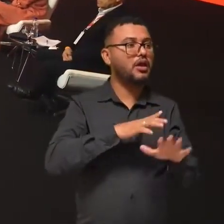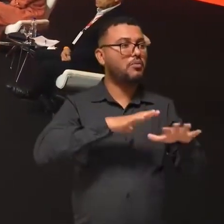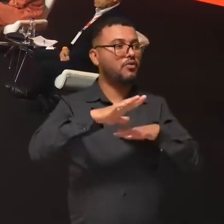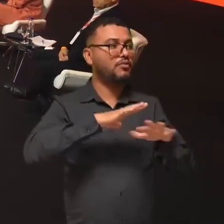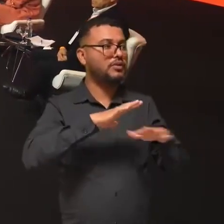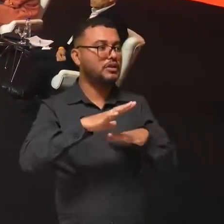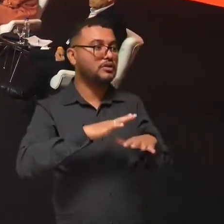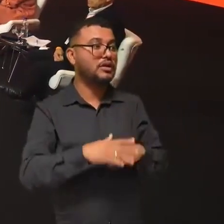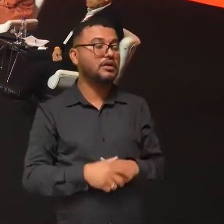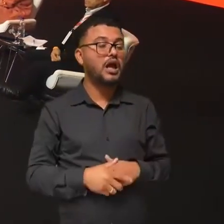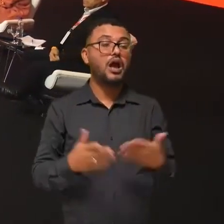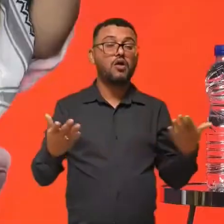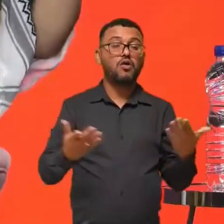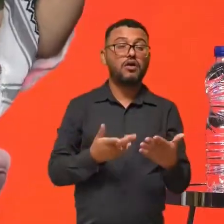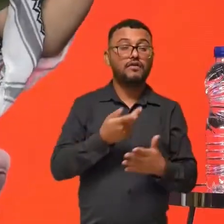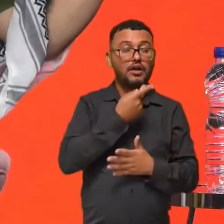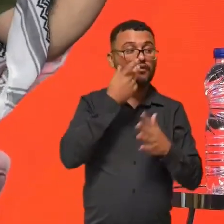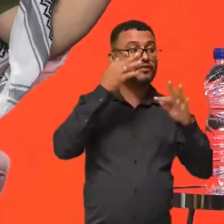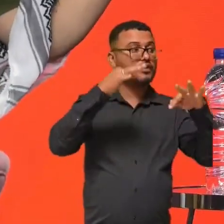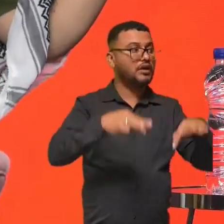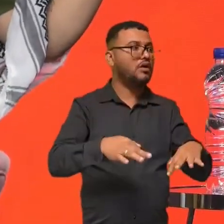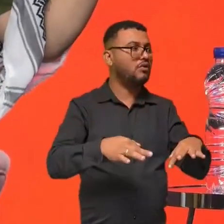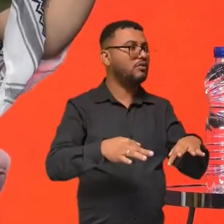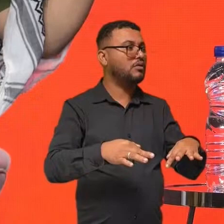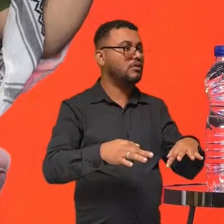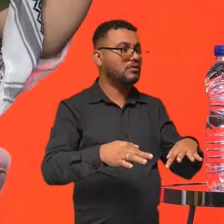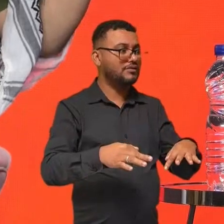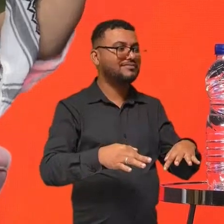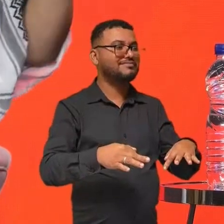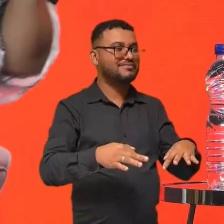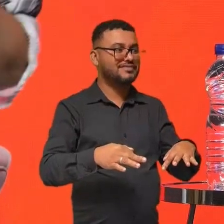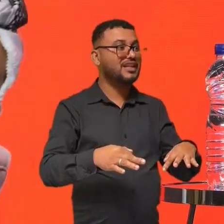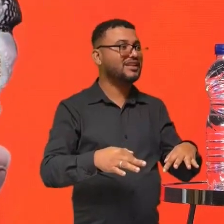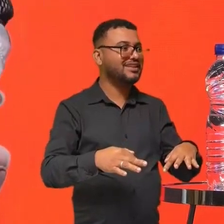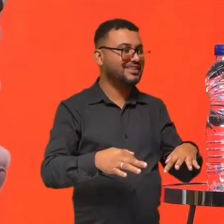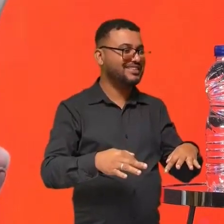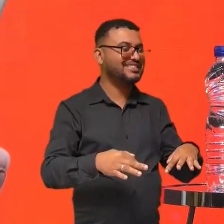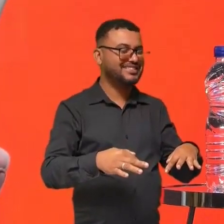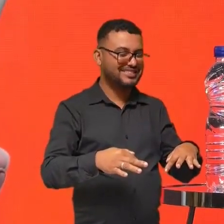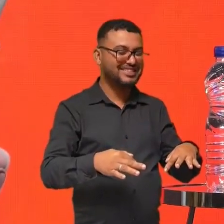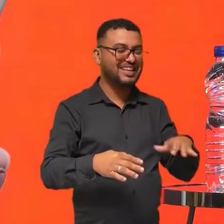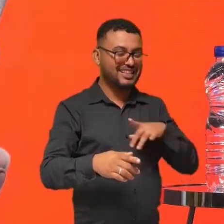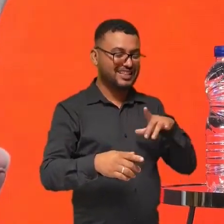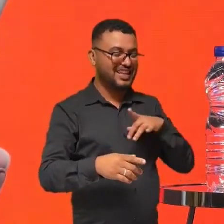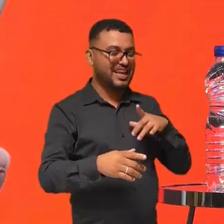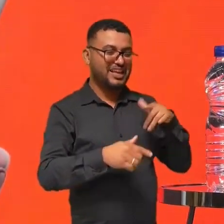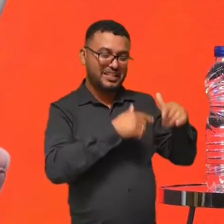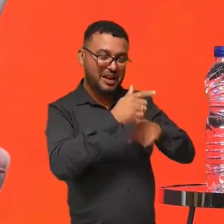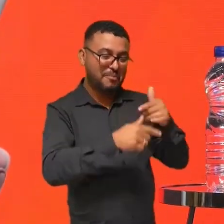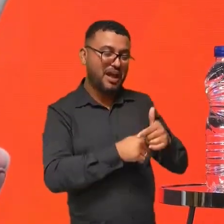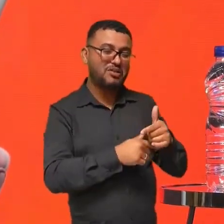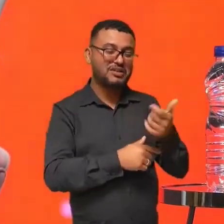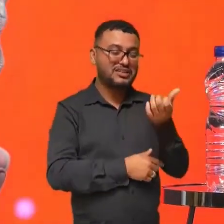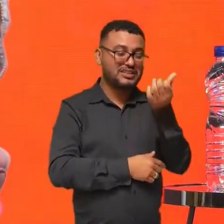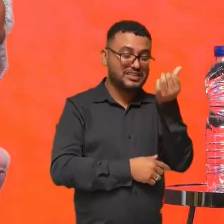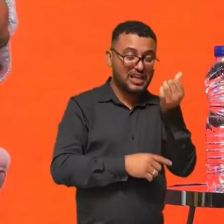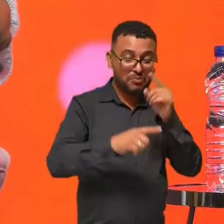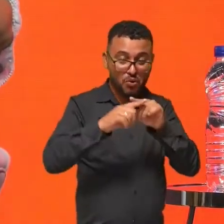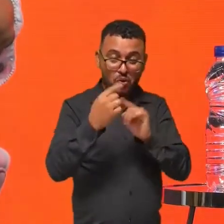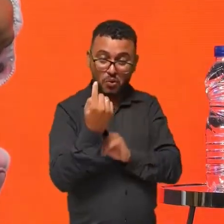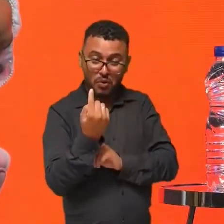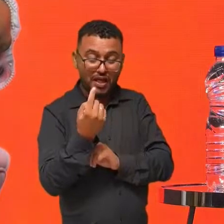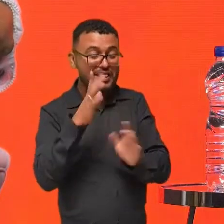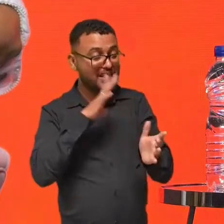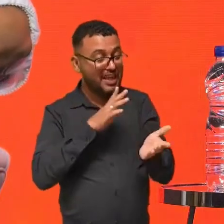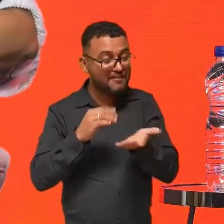que também considero muito exitosa, a campanha da jornada 6x1. Então, há brechas, há